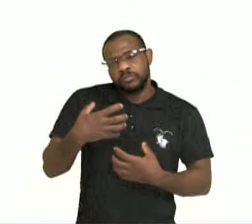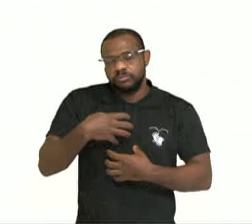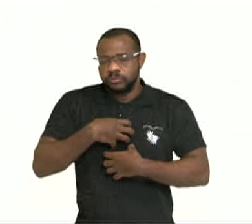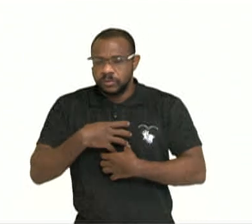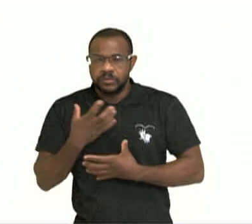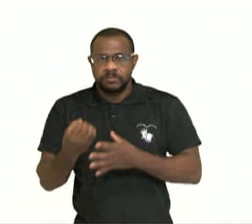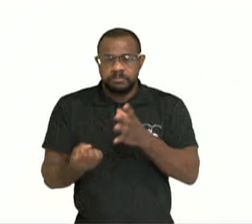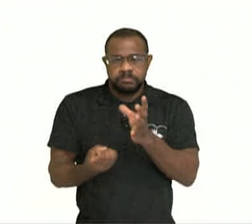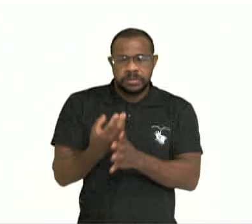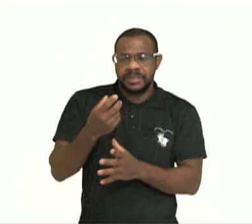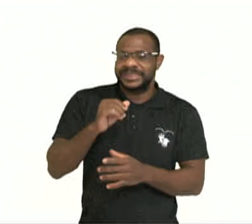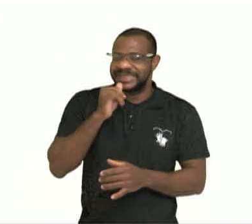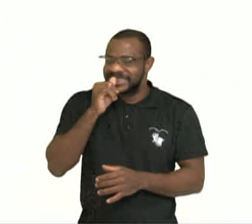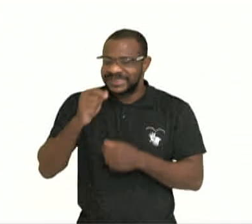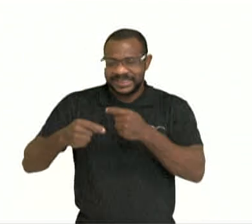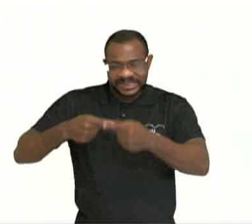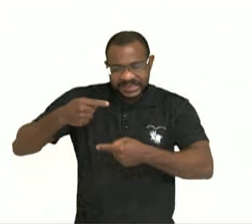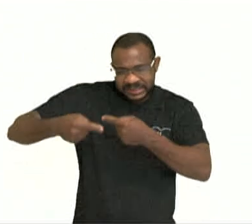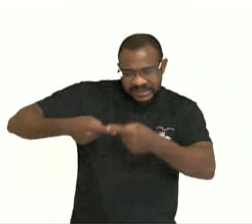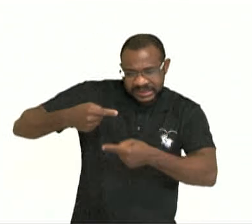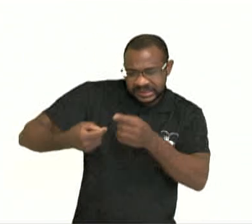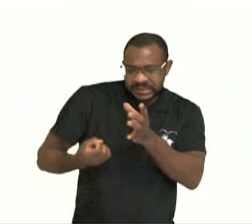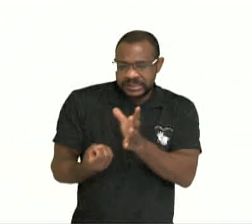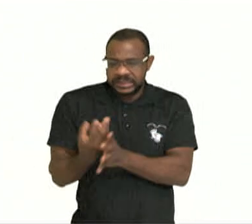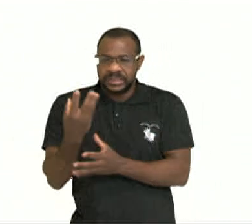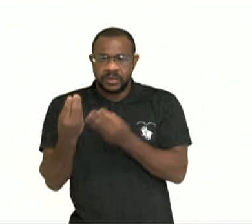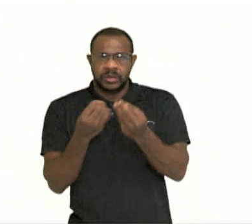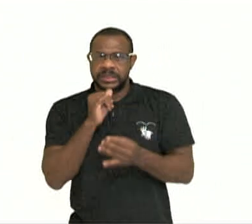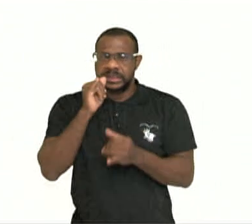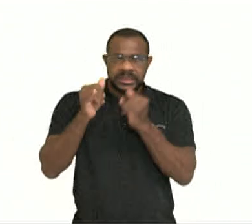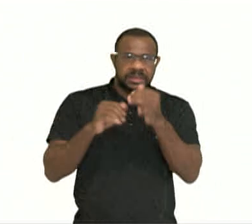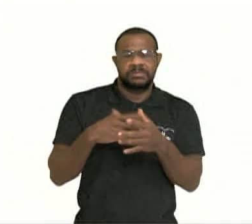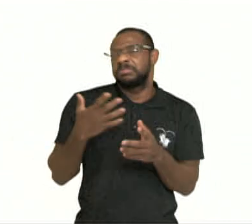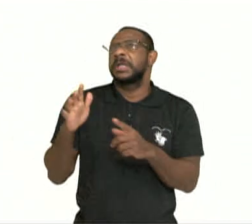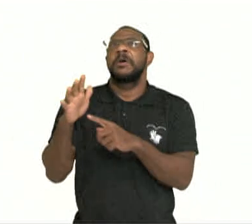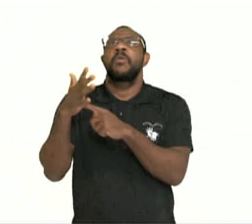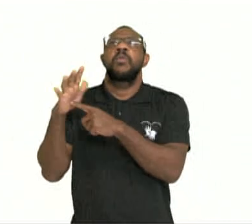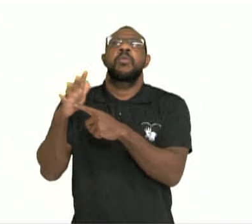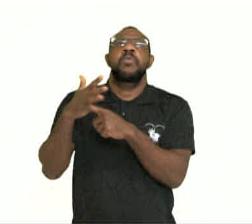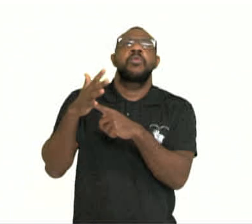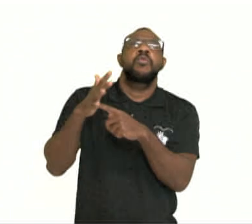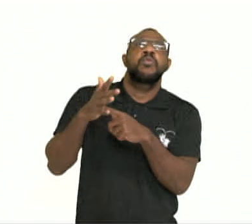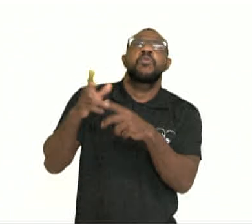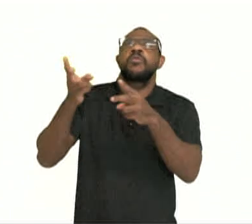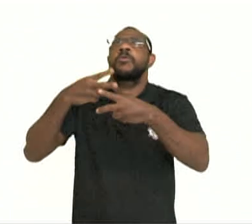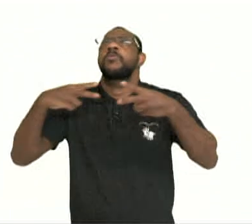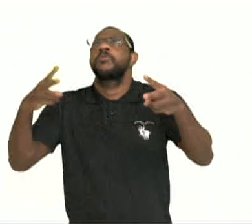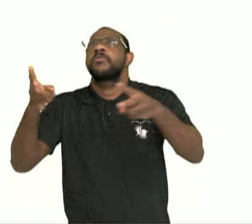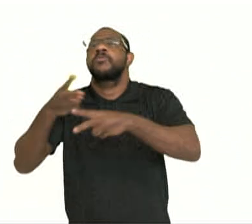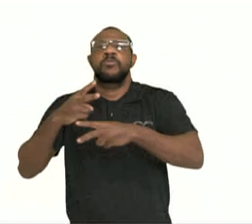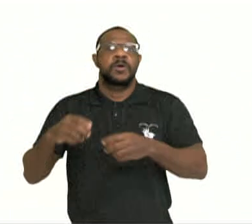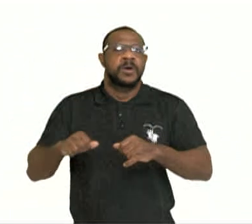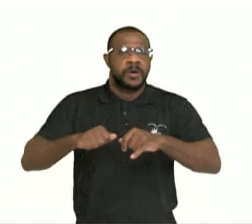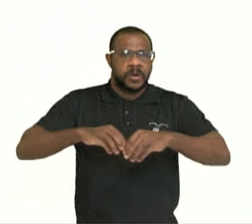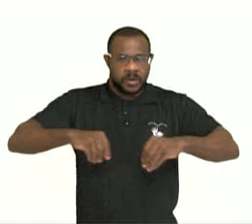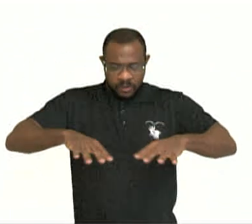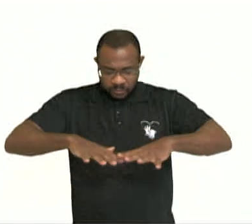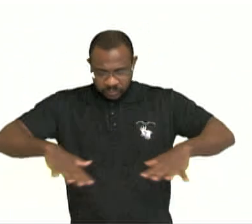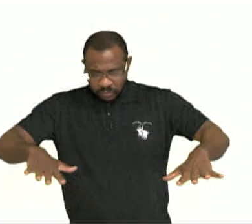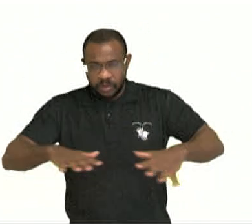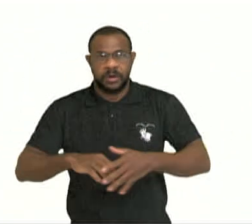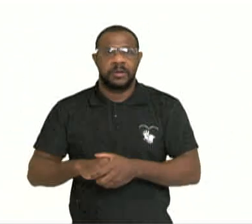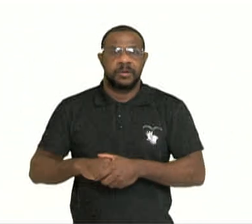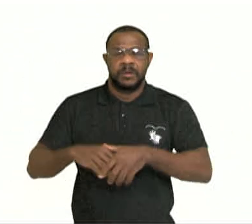de eletricidade, de energia, seja a partir do vento, a partir do sol, a partir das usinas termonucleares,